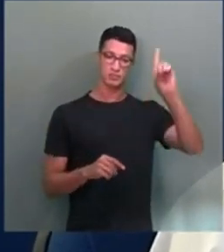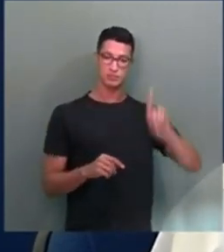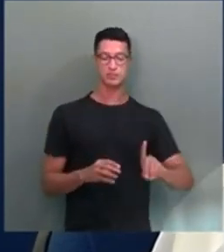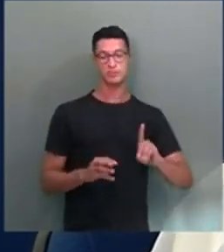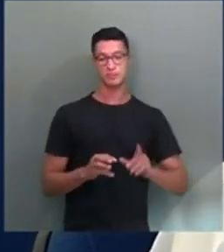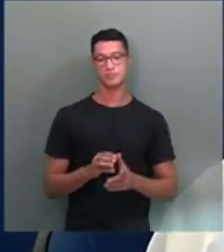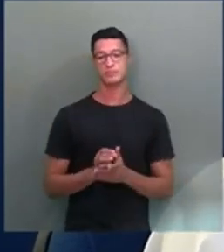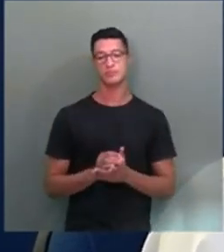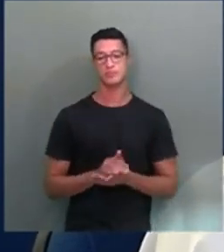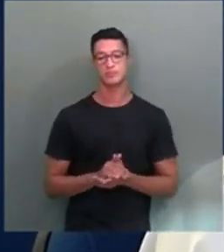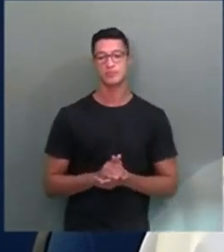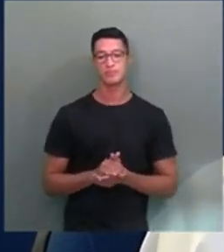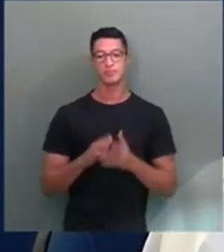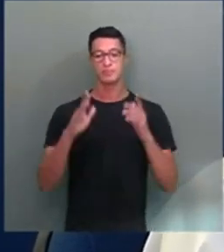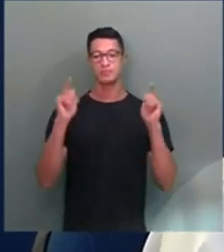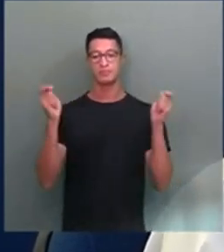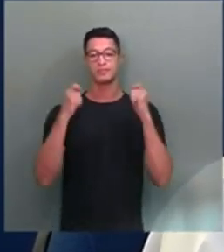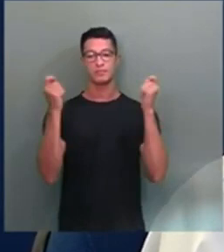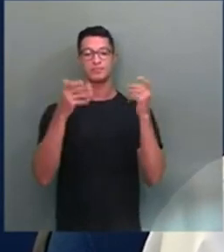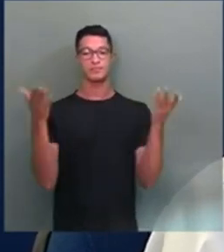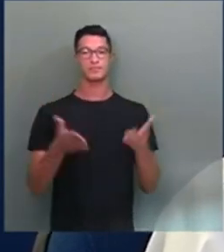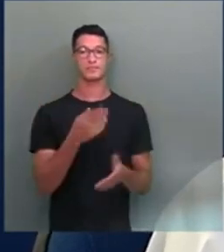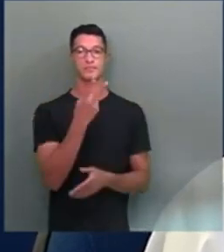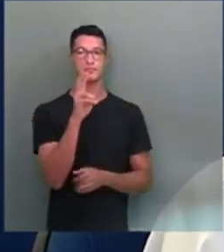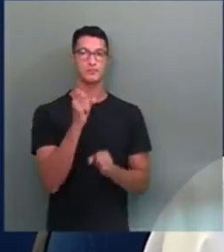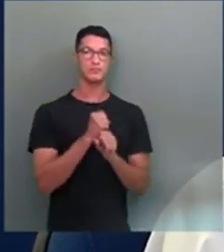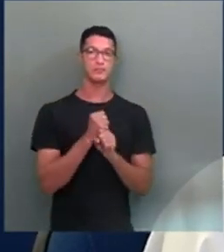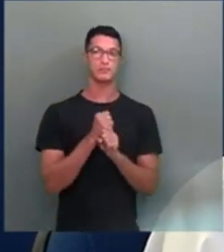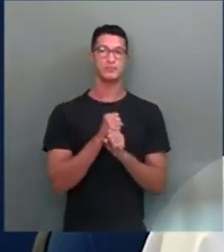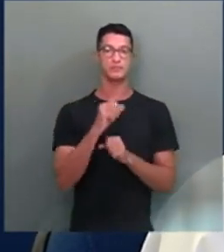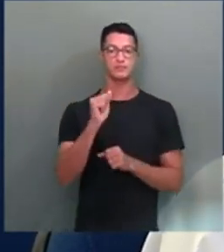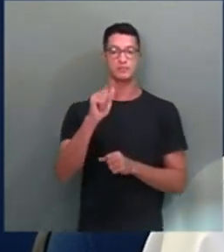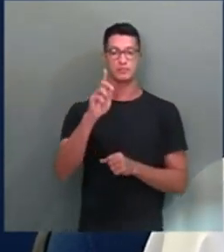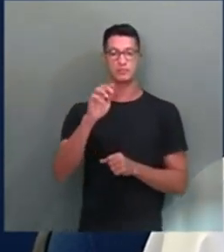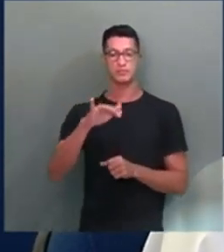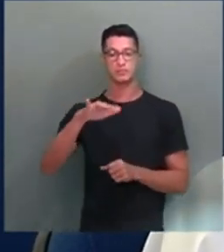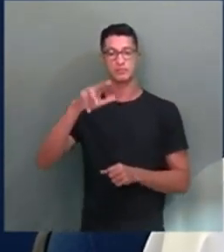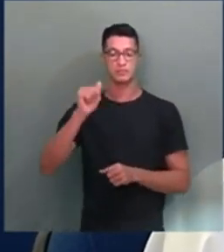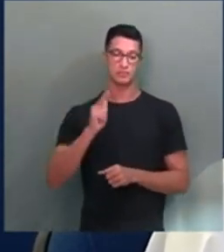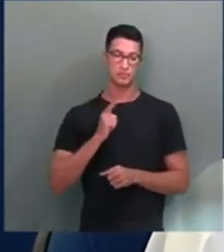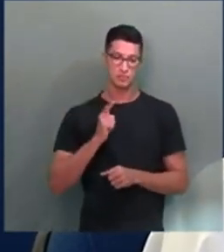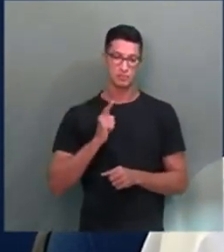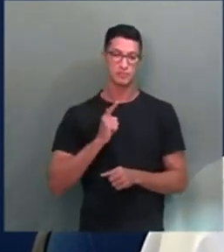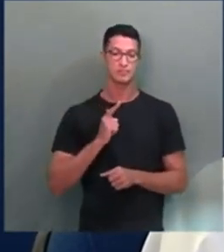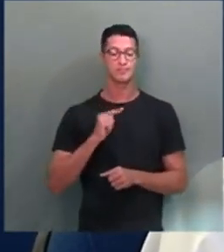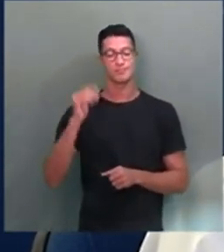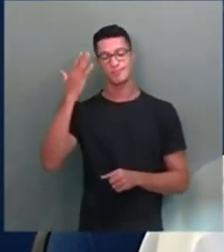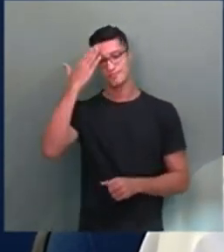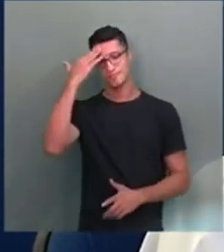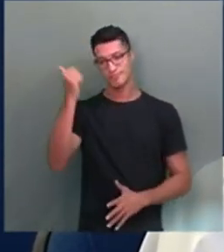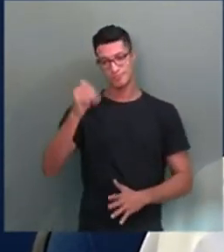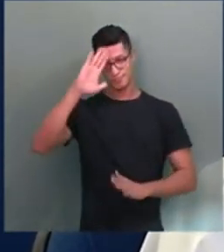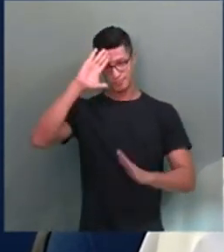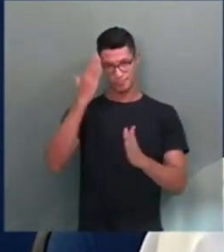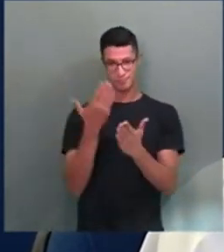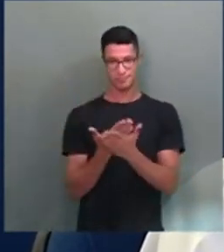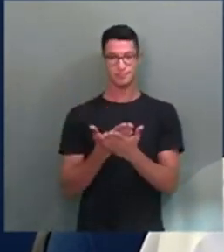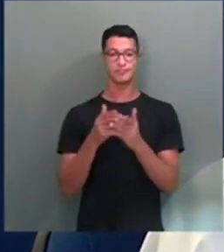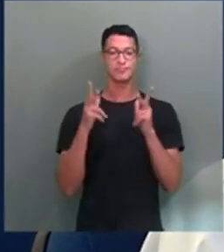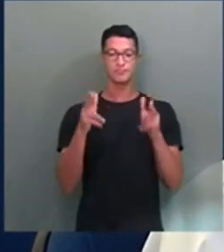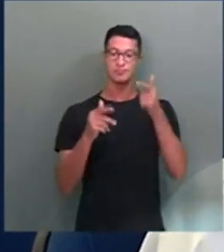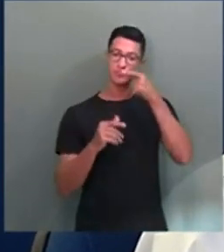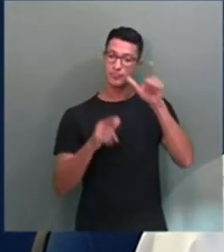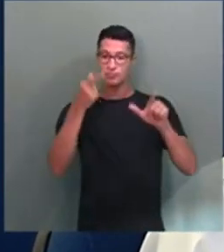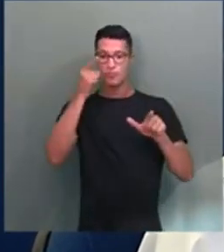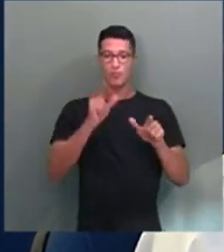Senado. Festejamos hoje 25 anos da Agência e da Rádio Senado, cientes da credibilidade